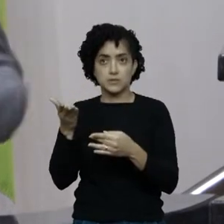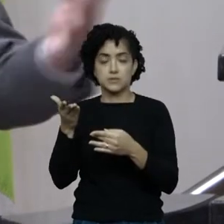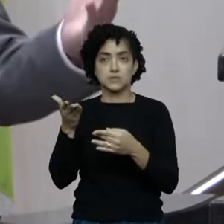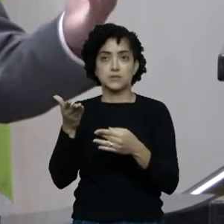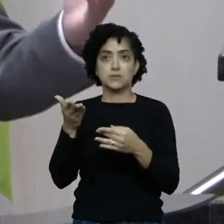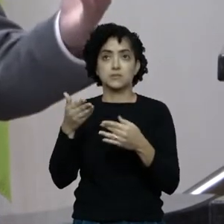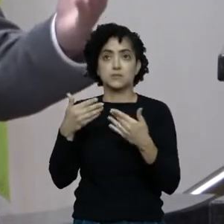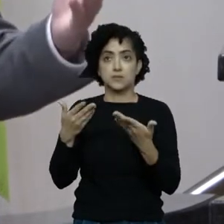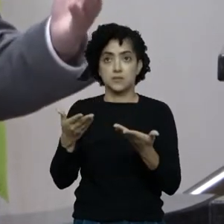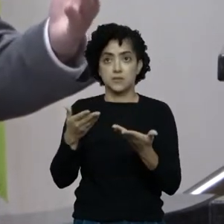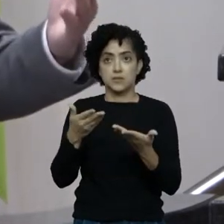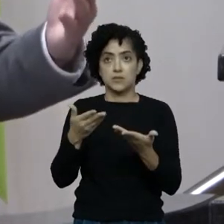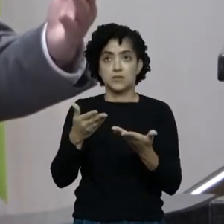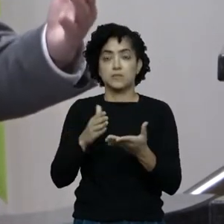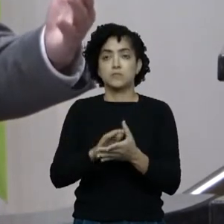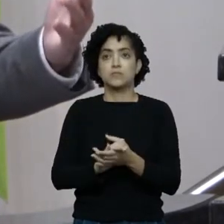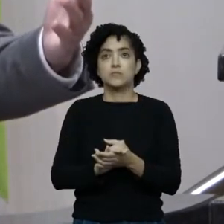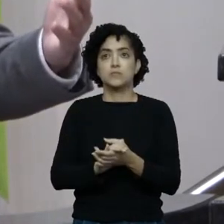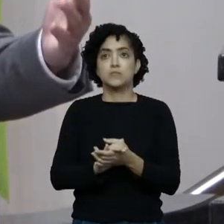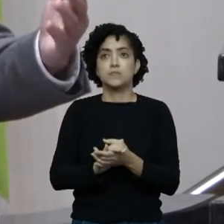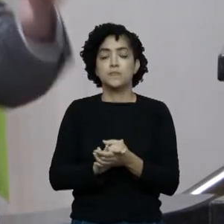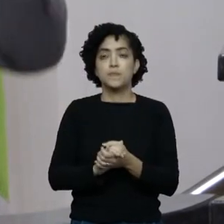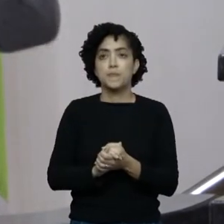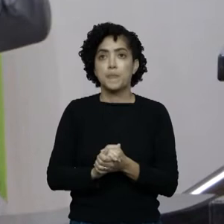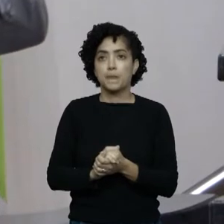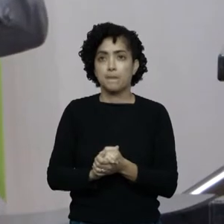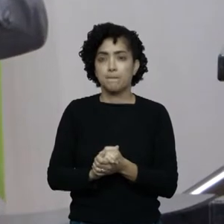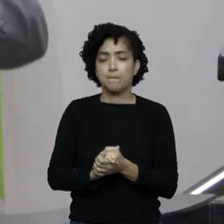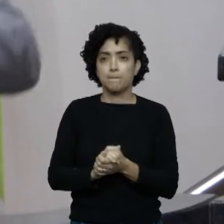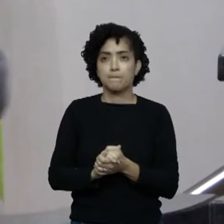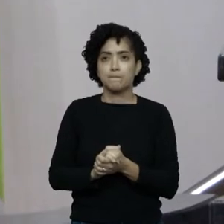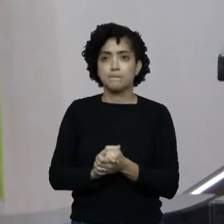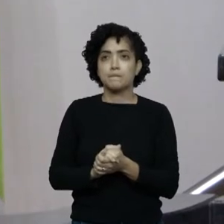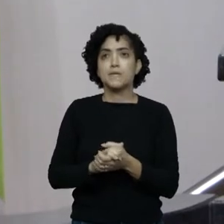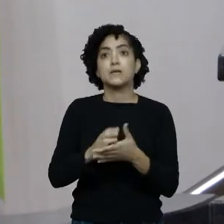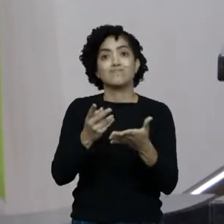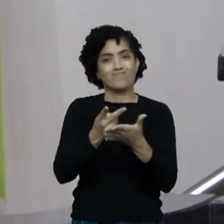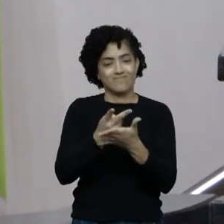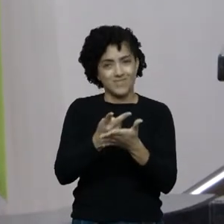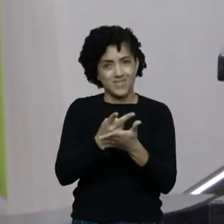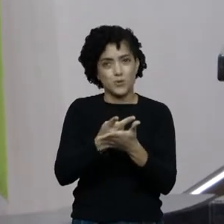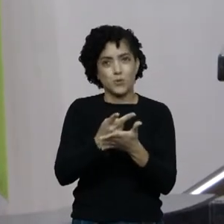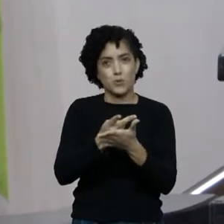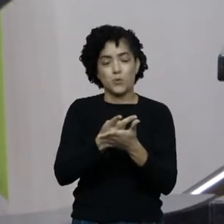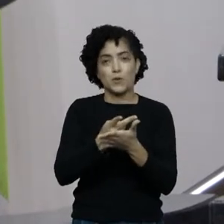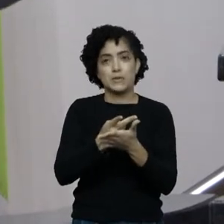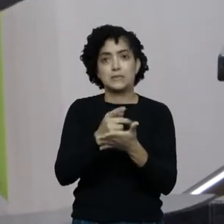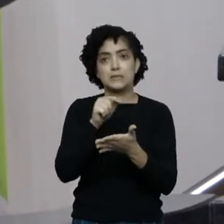e o short apagador Samuel juízo errou na sentença